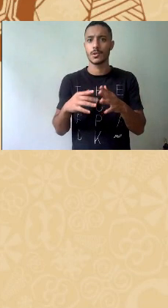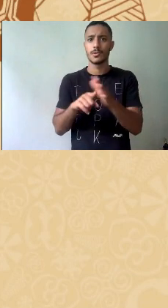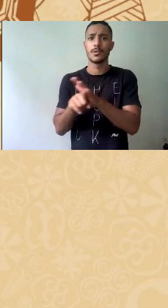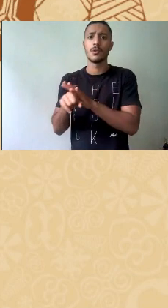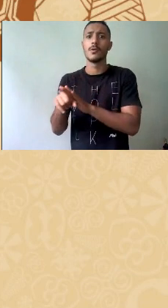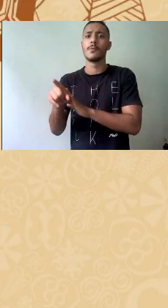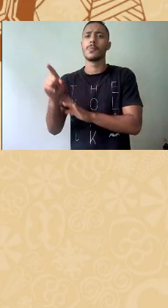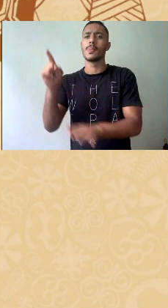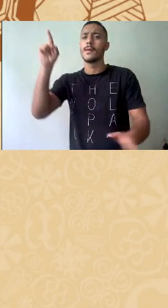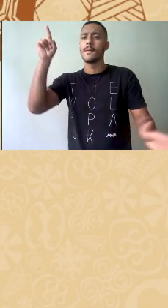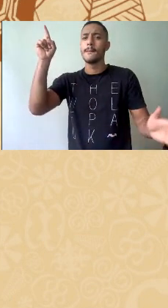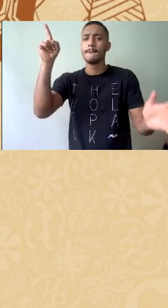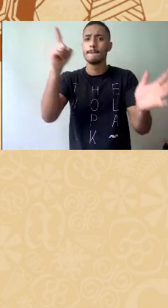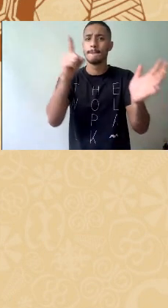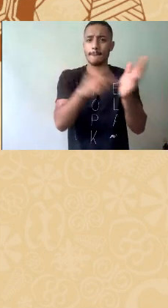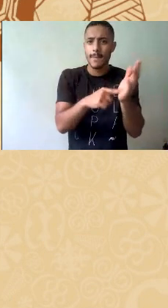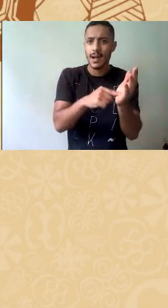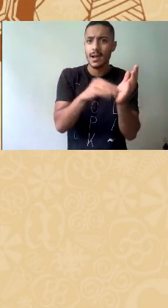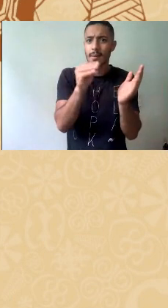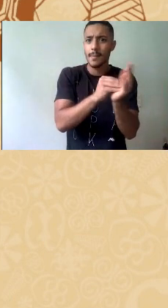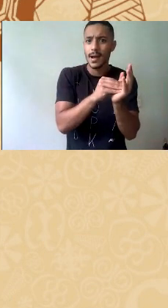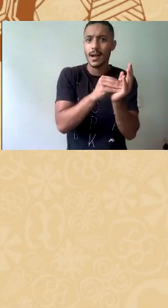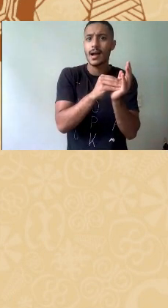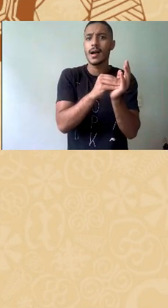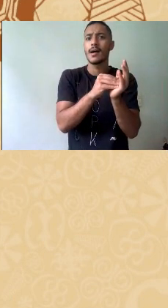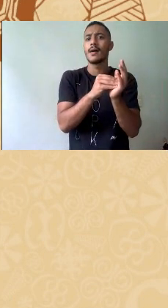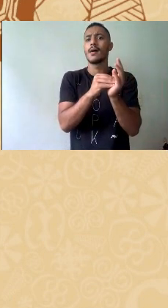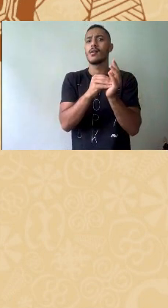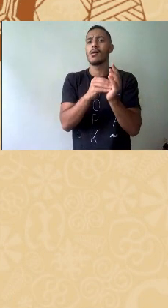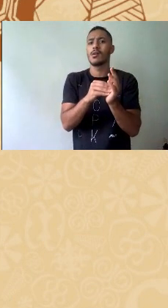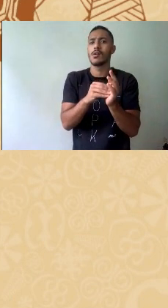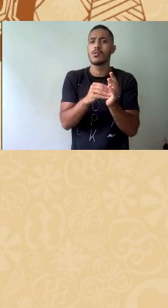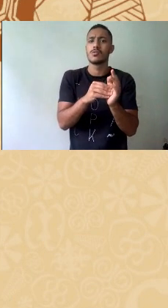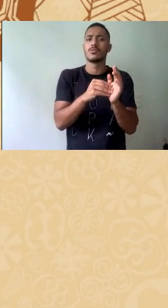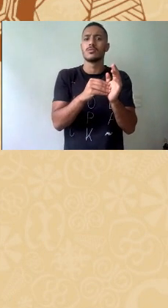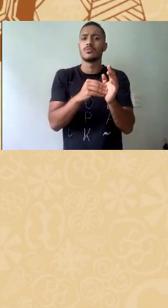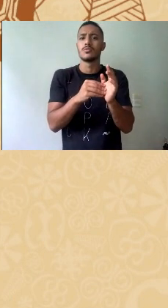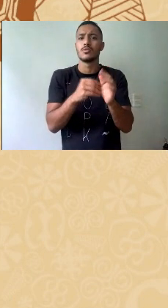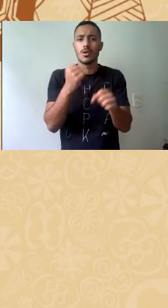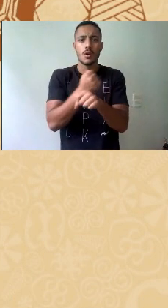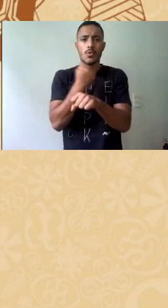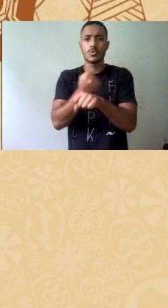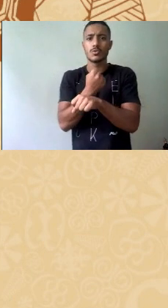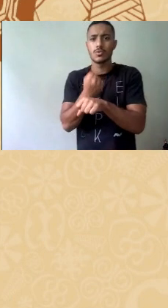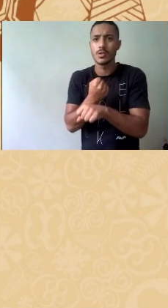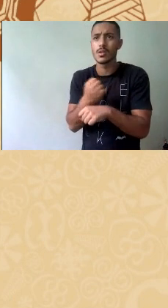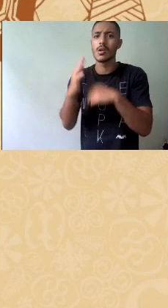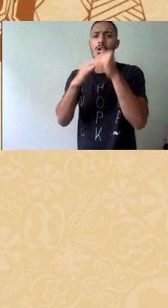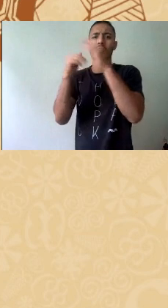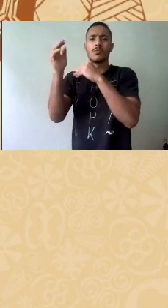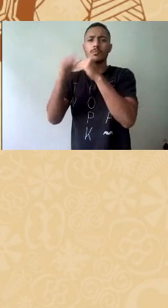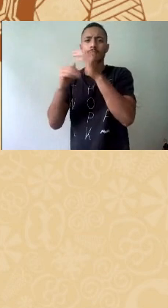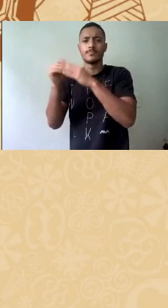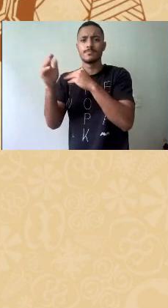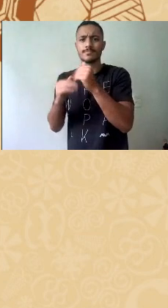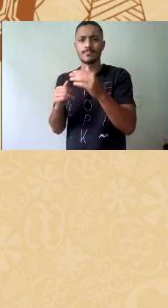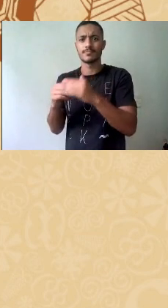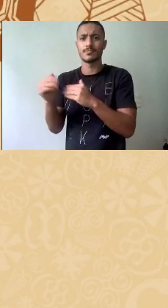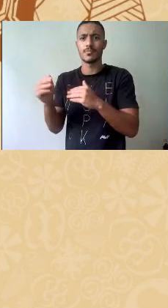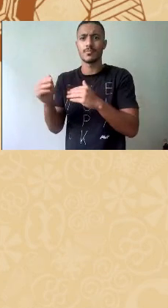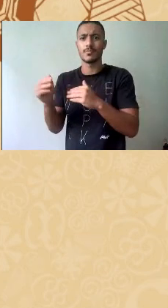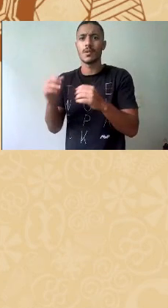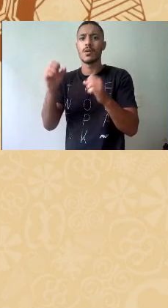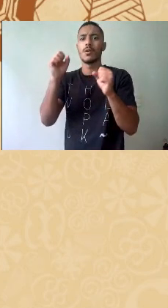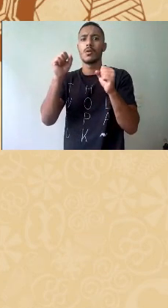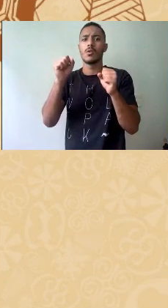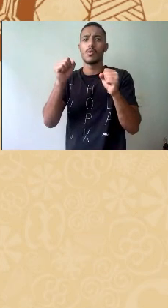marcar como efetivo ou como ação construída nesse ponto de vista, né? Nessas questões. Bem, pode passar,